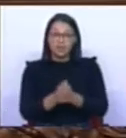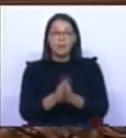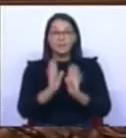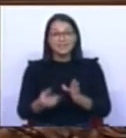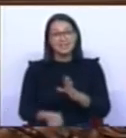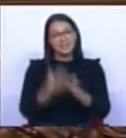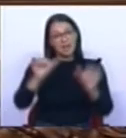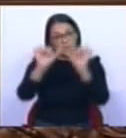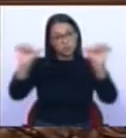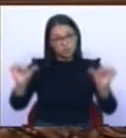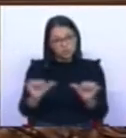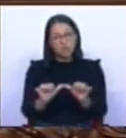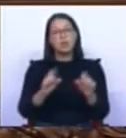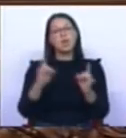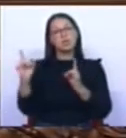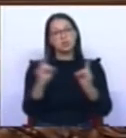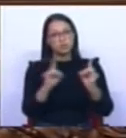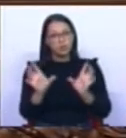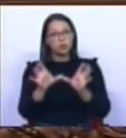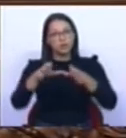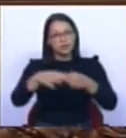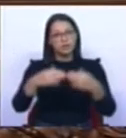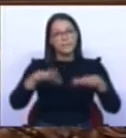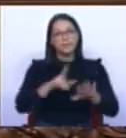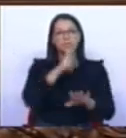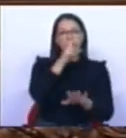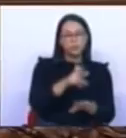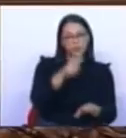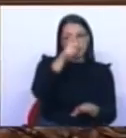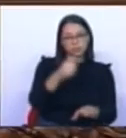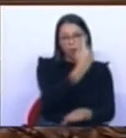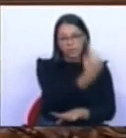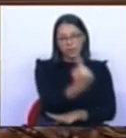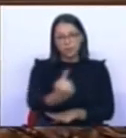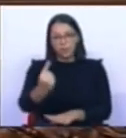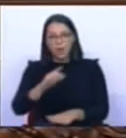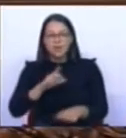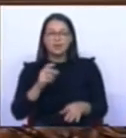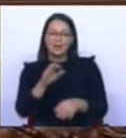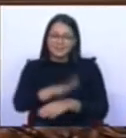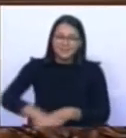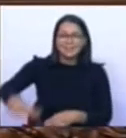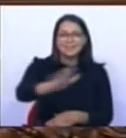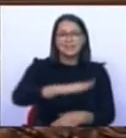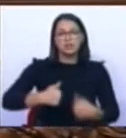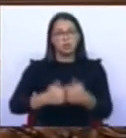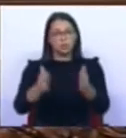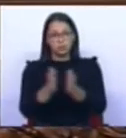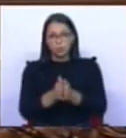criar um sistema de transportes coletivos que responda às necessidades das populações em todo o território e de continuar o